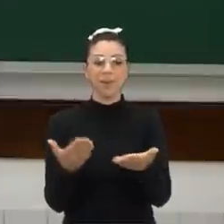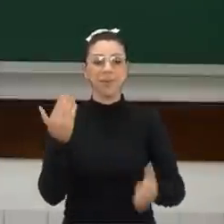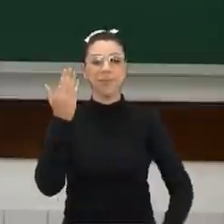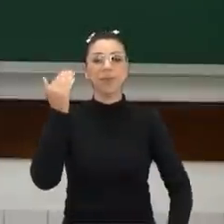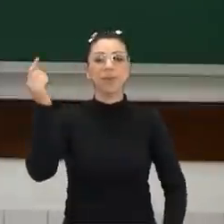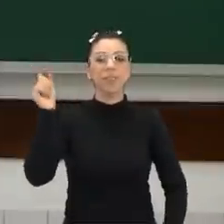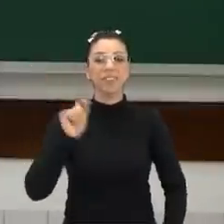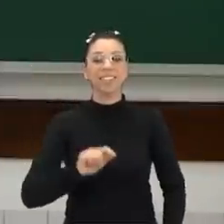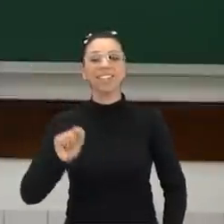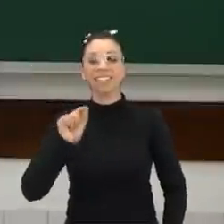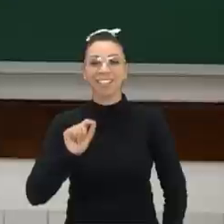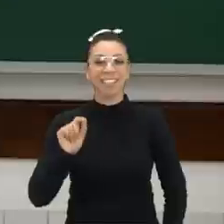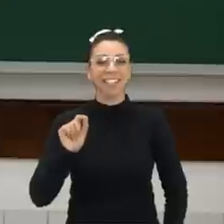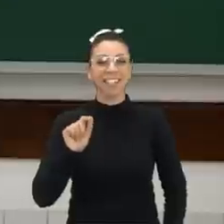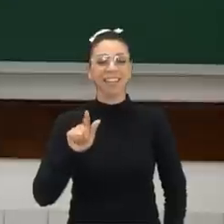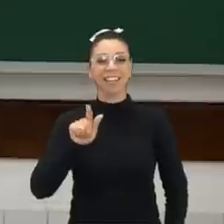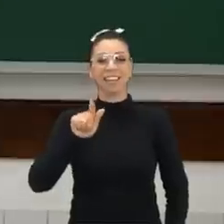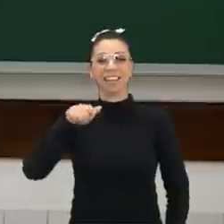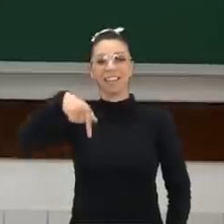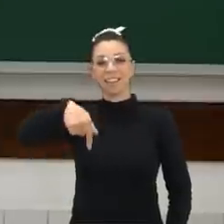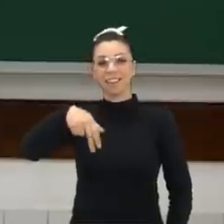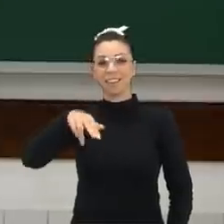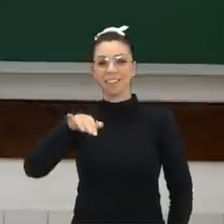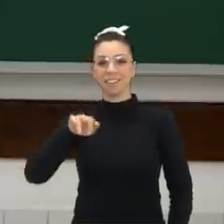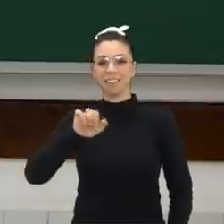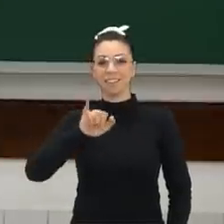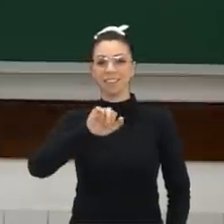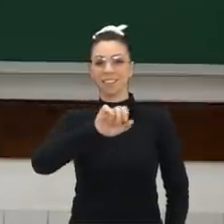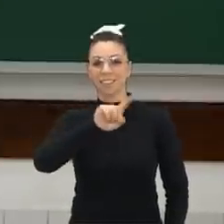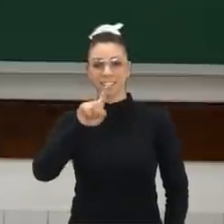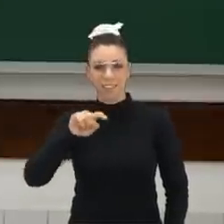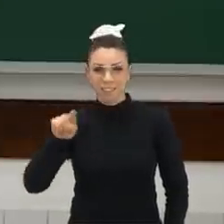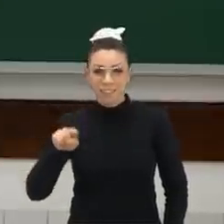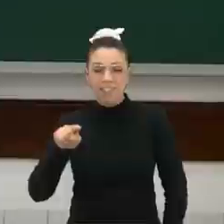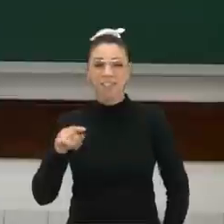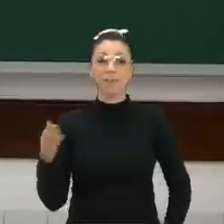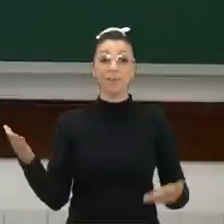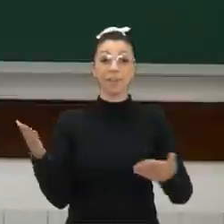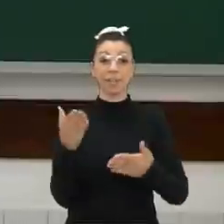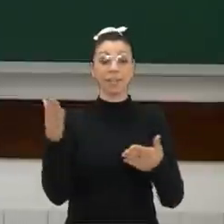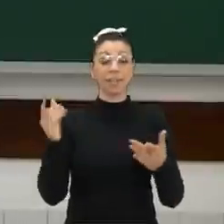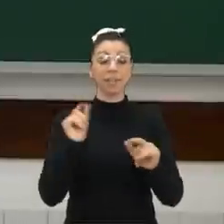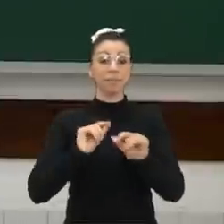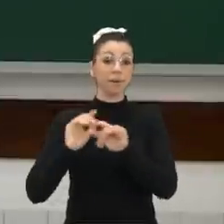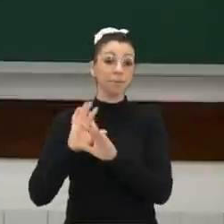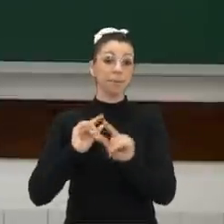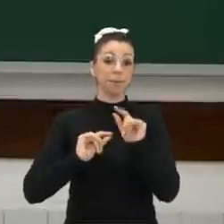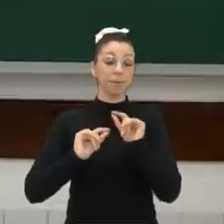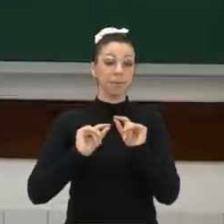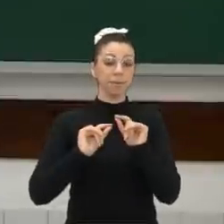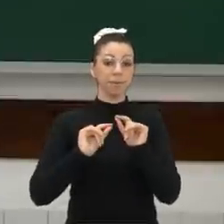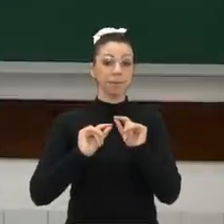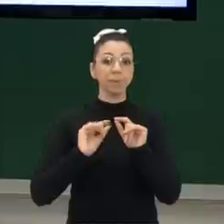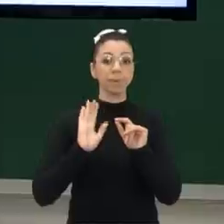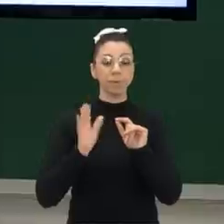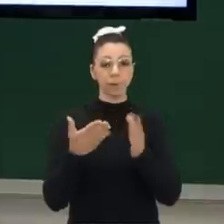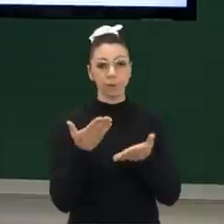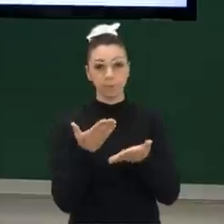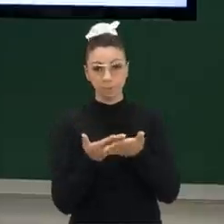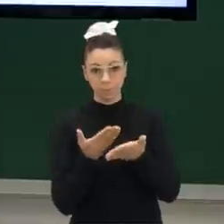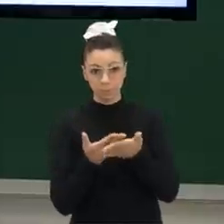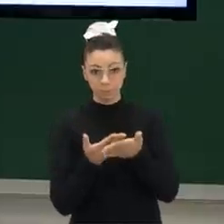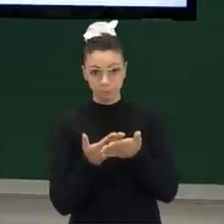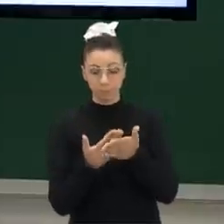famoso quiz. Então, preste bastante atenção que aqui a gente dá uma revisada geral no que a gente já trabalhou.